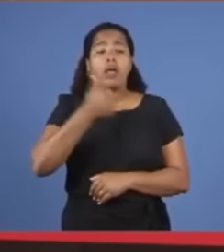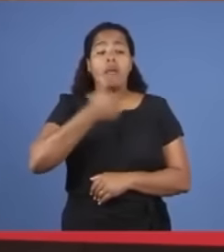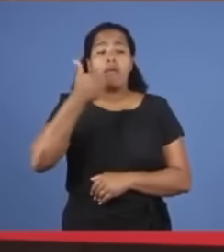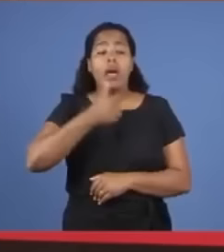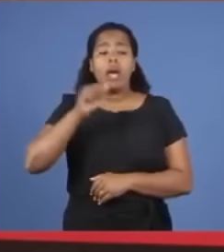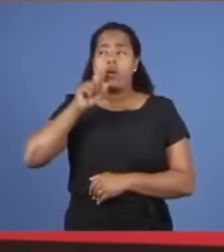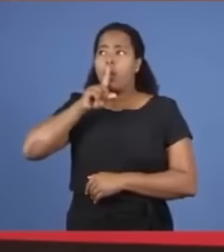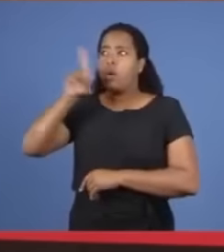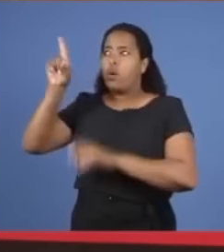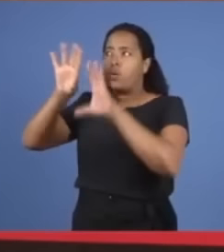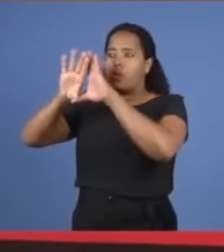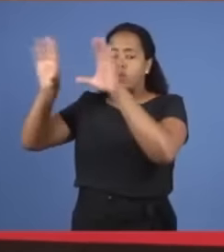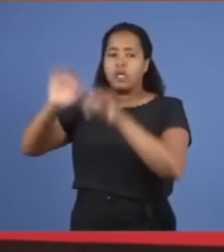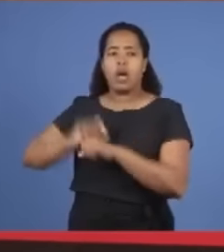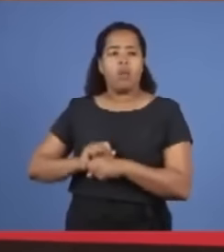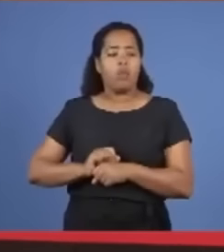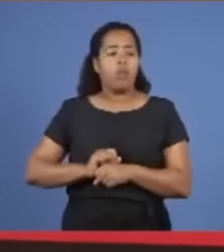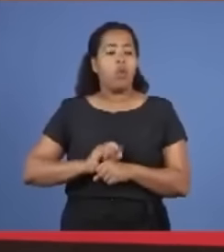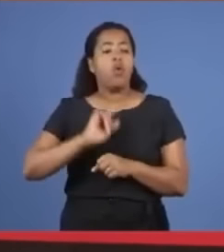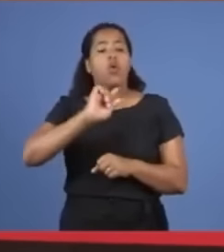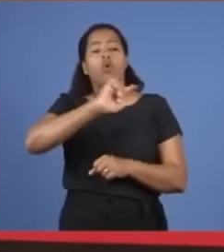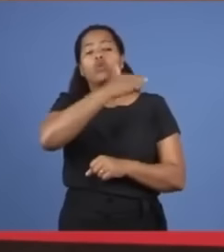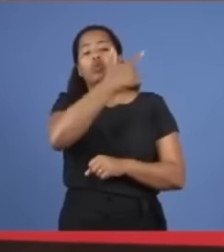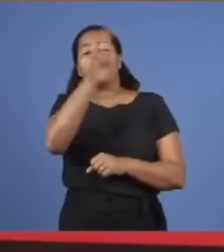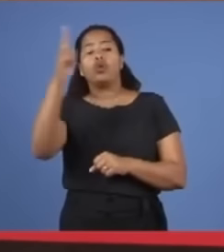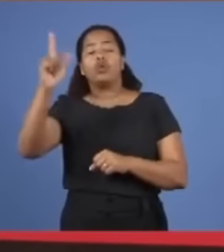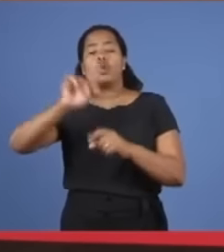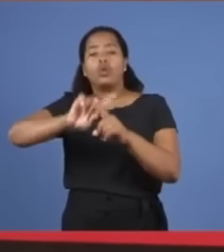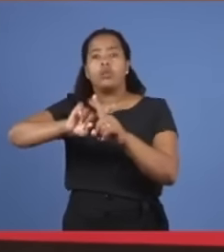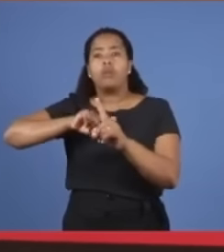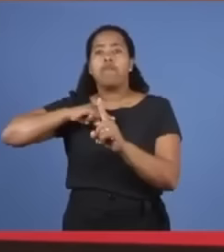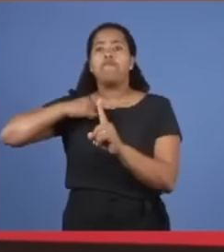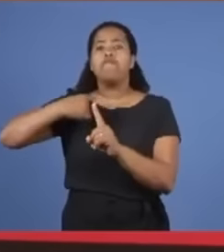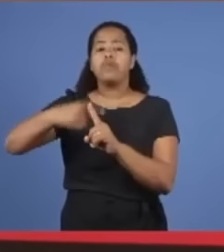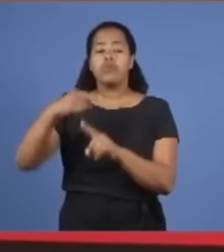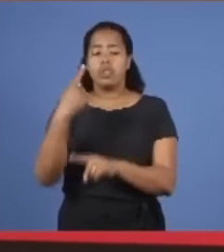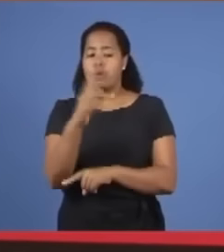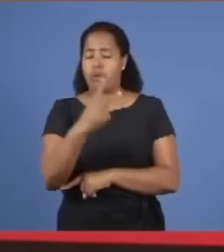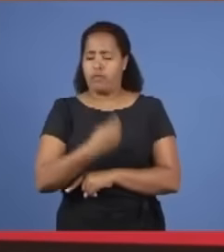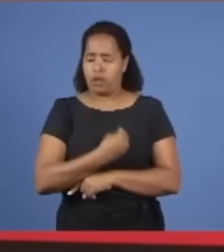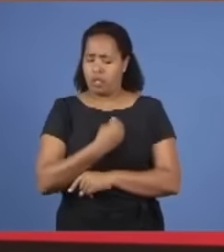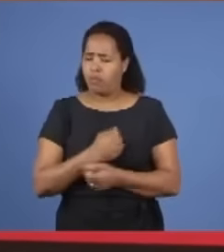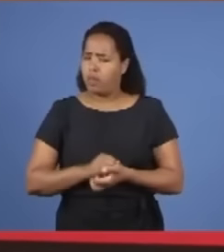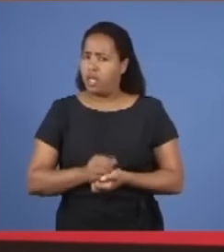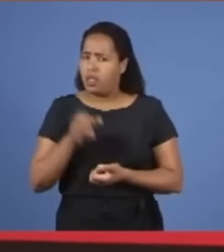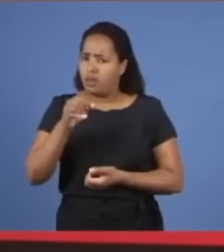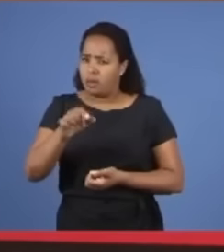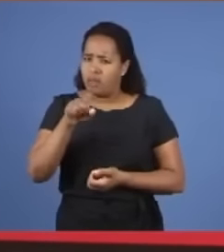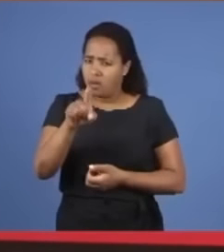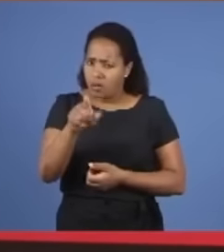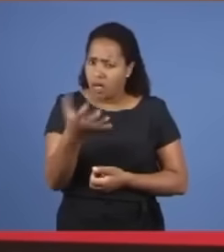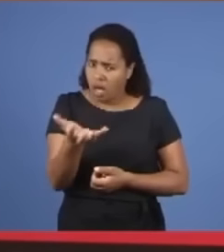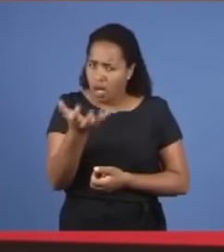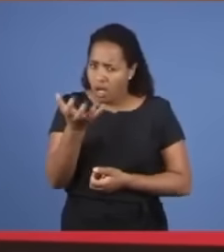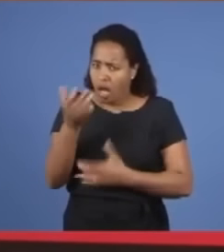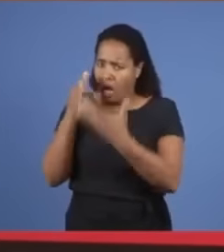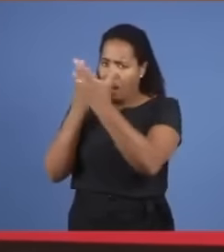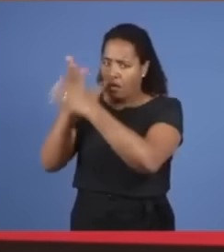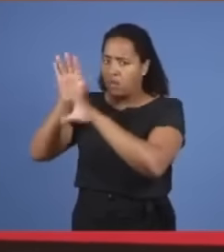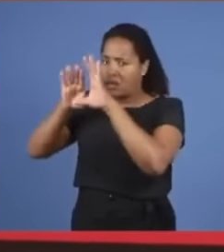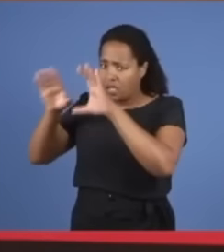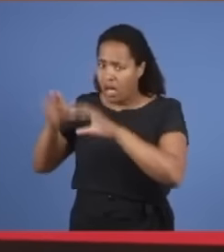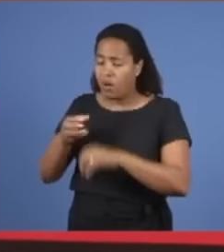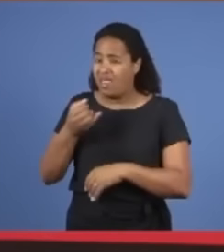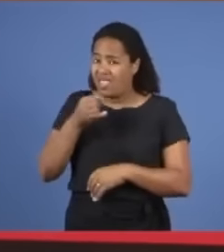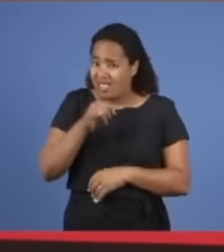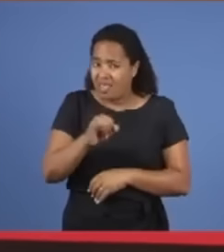coisas serão acrescentadas. Você quer o céu? Se você quer o céu e você tem gratidão e entendeu que o Senhor te trouxe